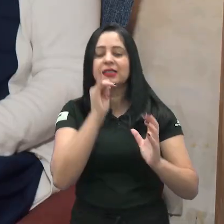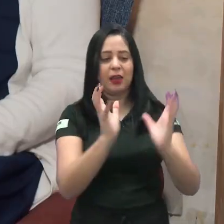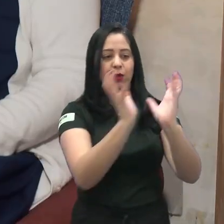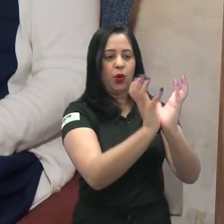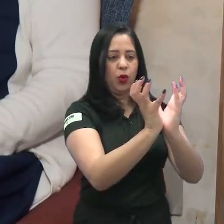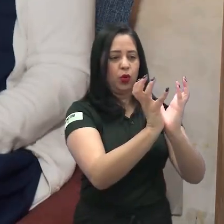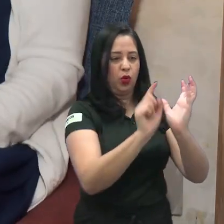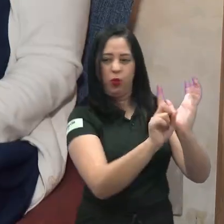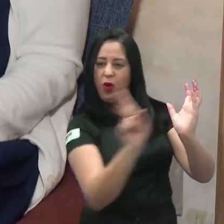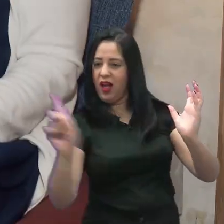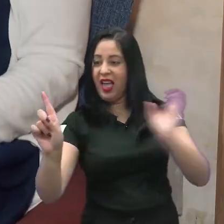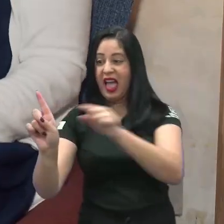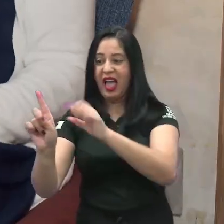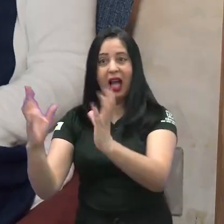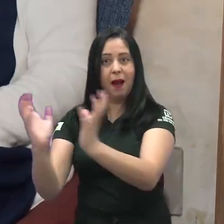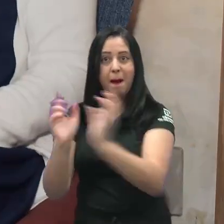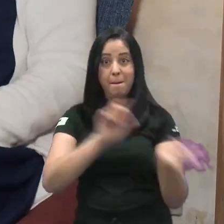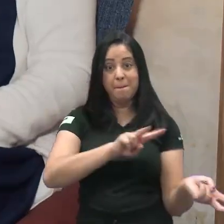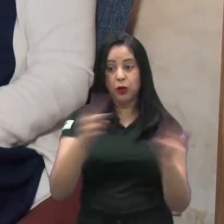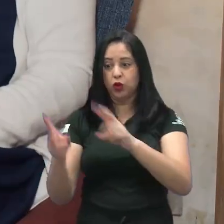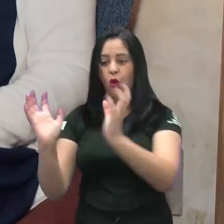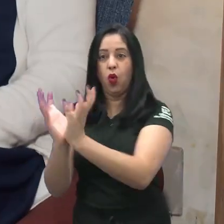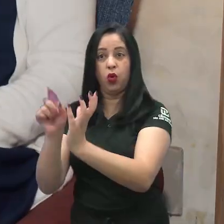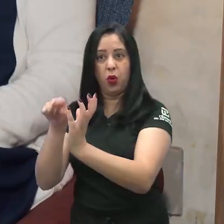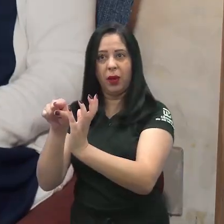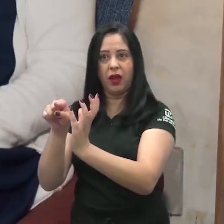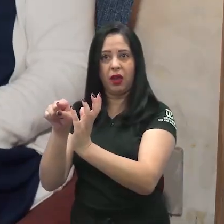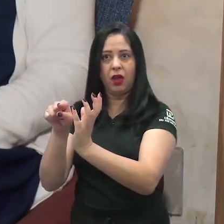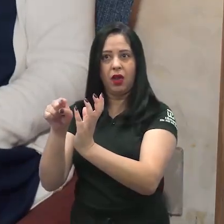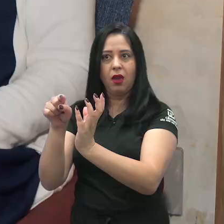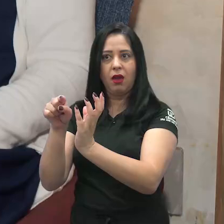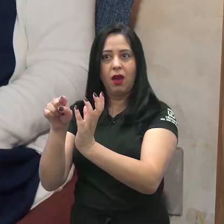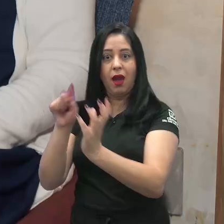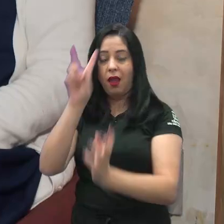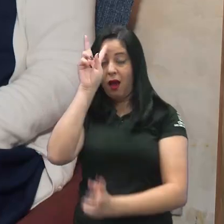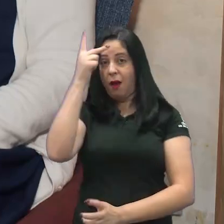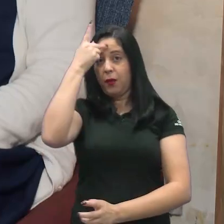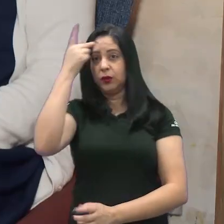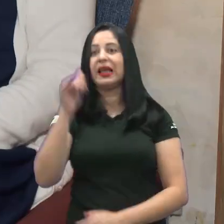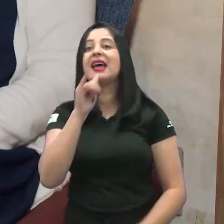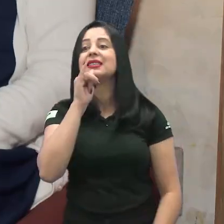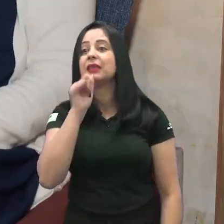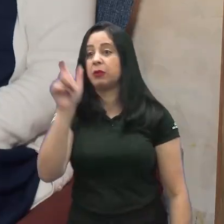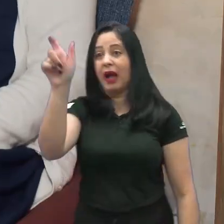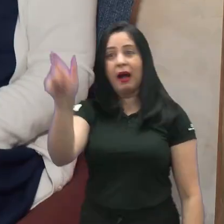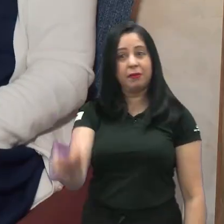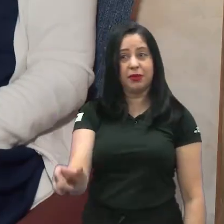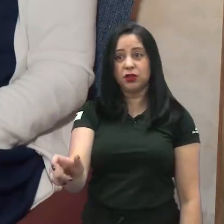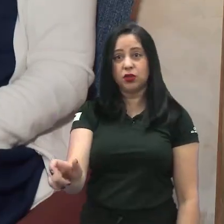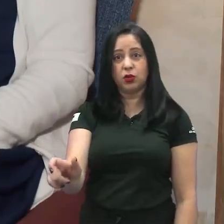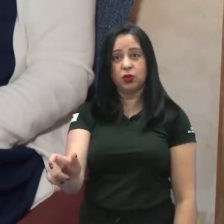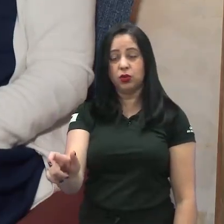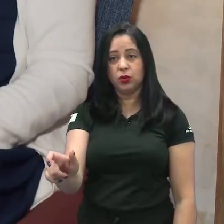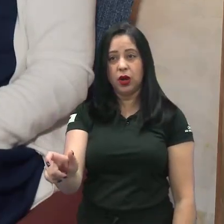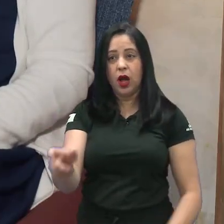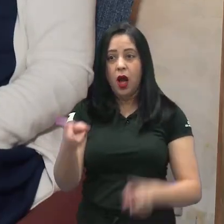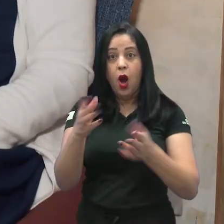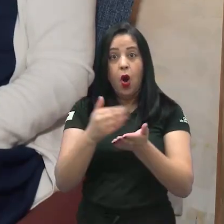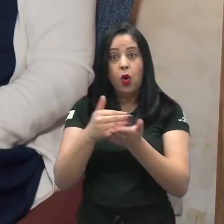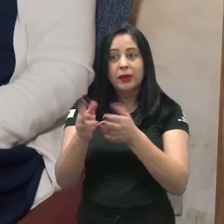que nunca tenha aberto um livro de psicologia, mas ela tiver uma disponibilidade para perceber o